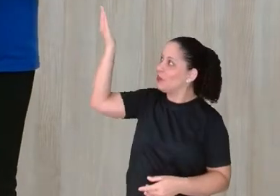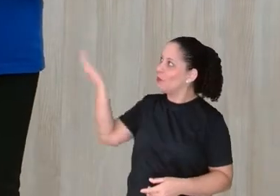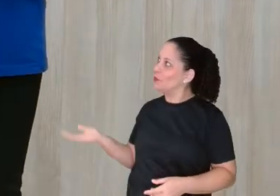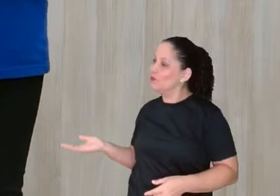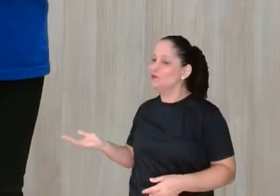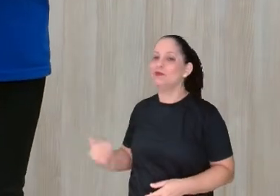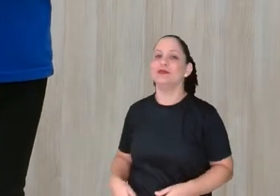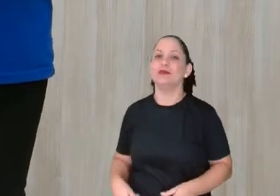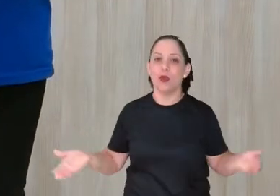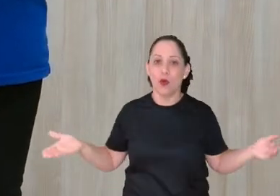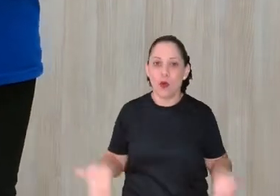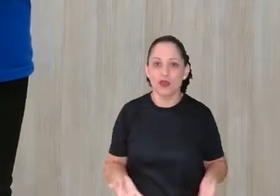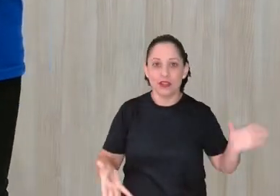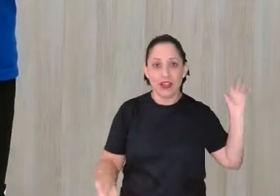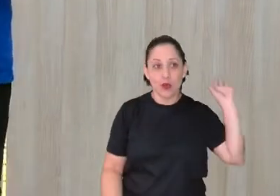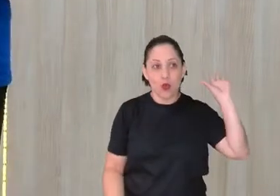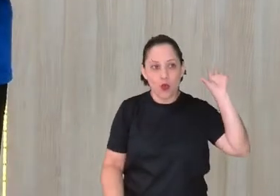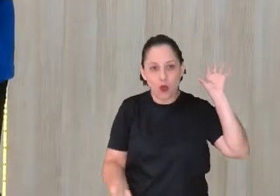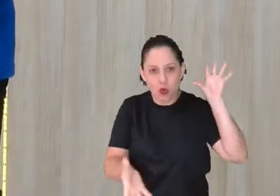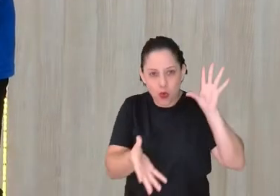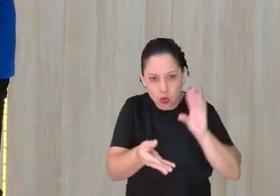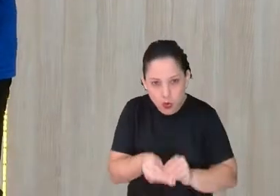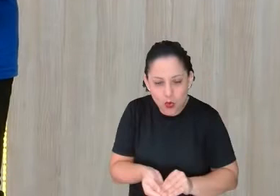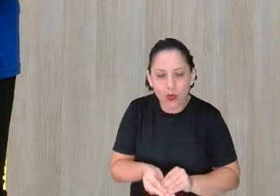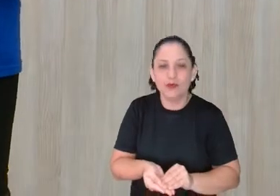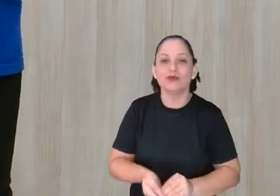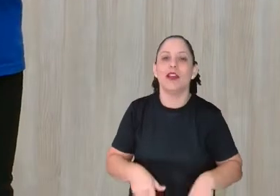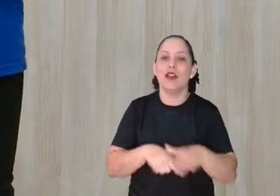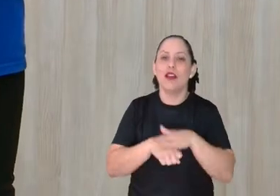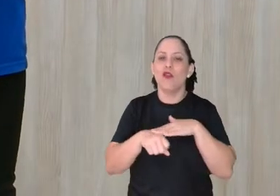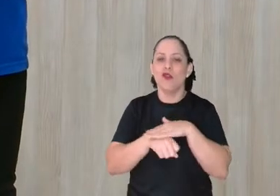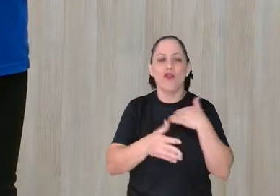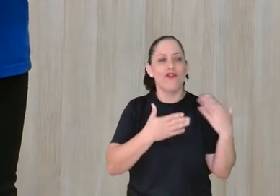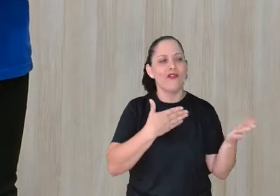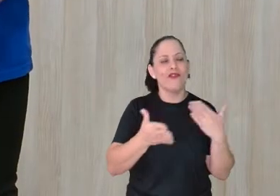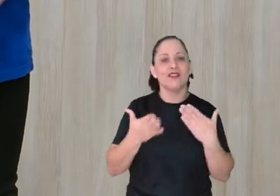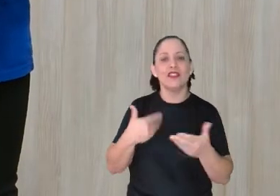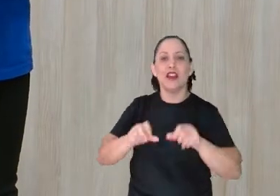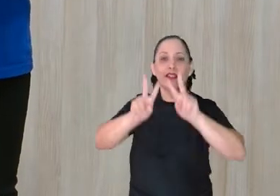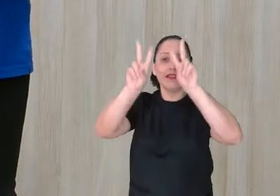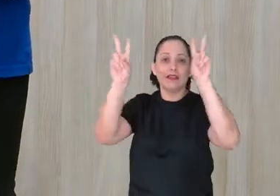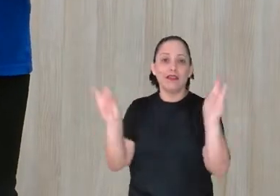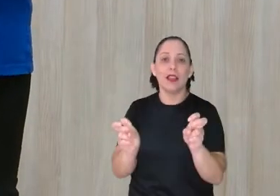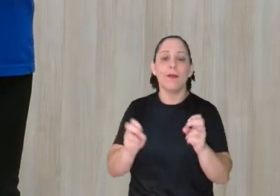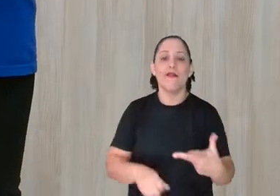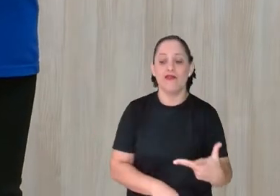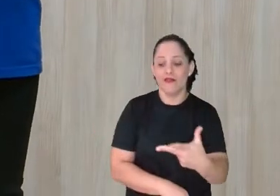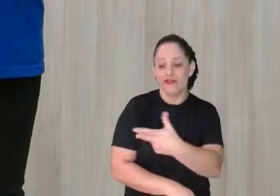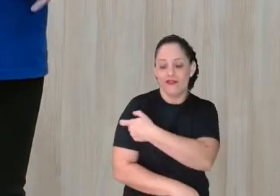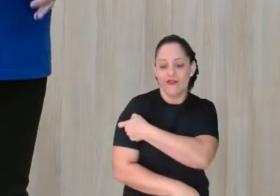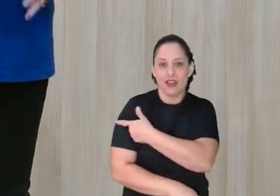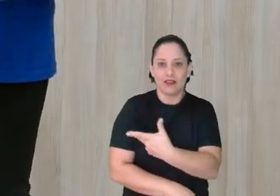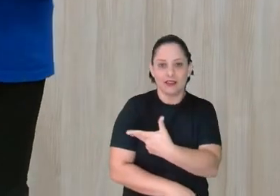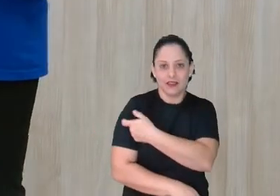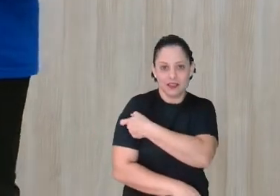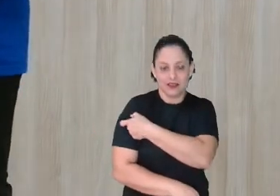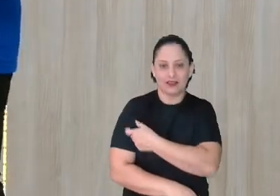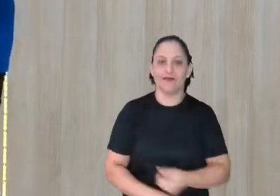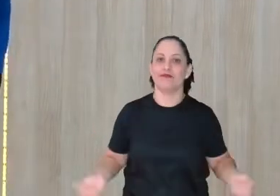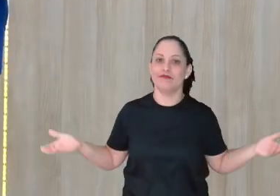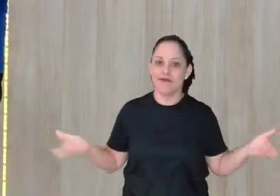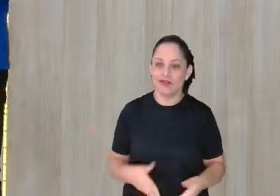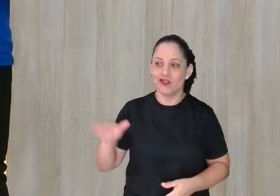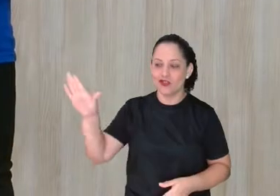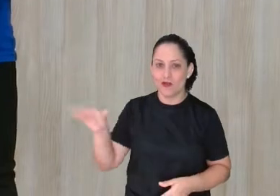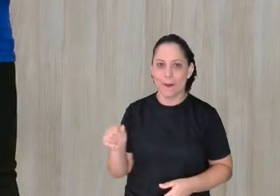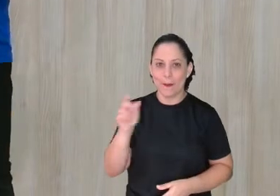fazer um fechamento nesse mês de junho, conversando a respeito de vacinas. Hoje eu quero falar apenas de vacina e vou chamar a professora